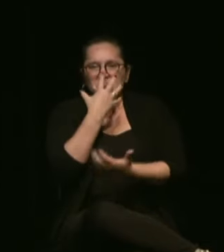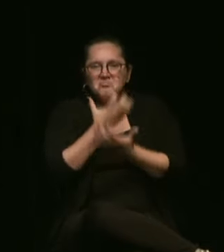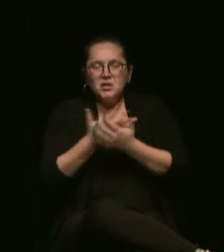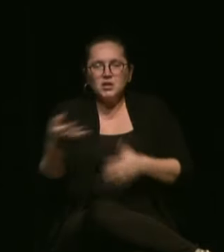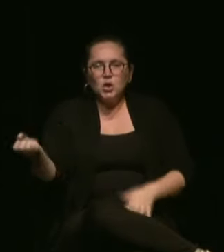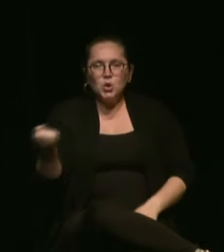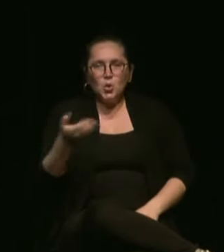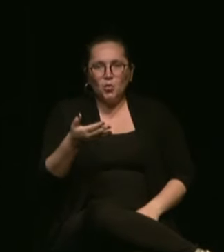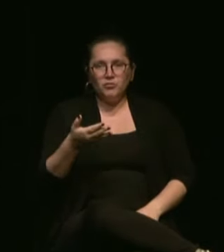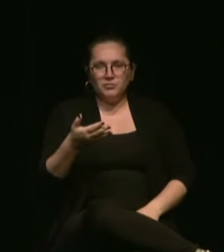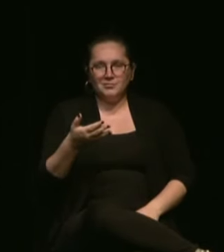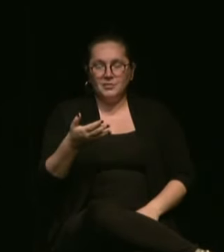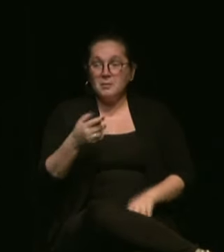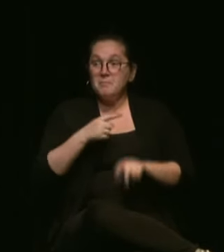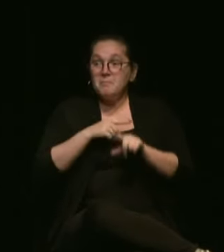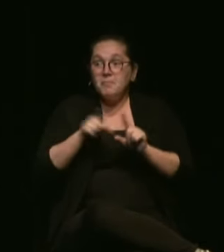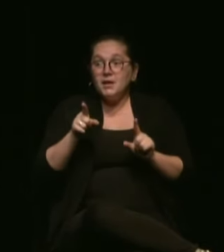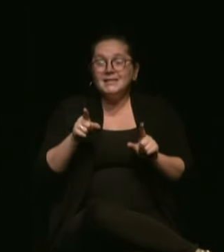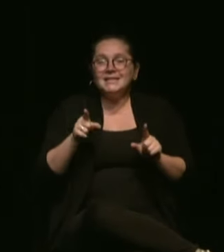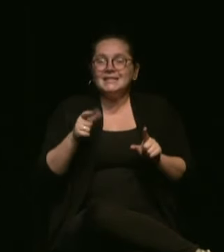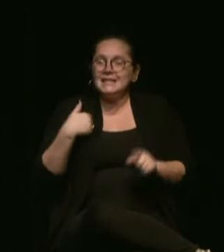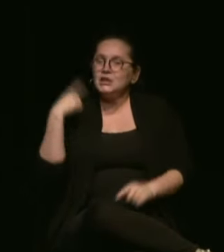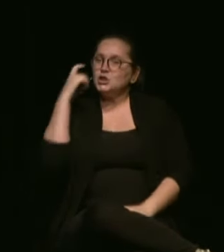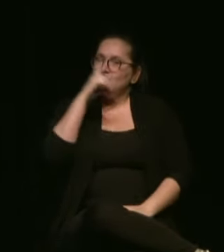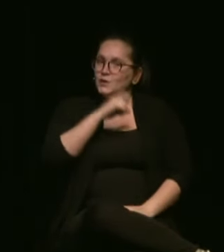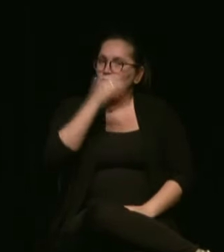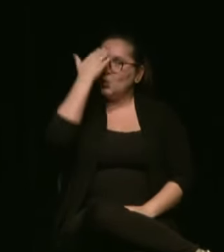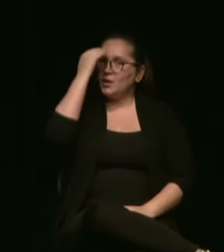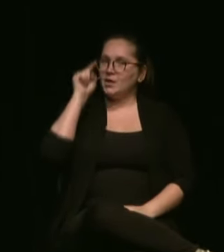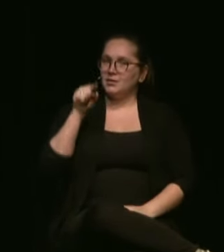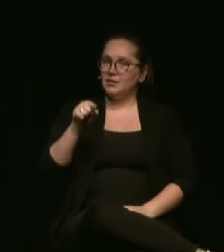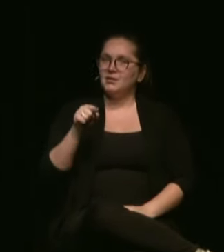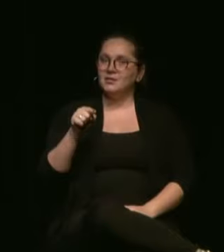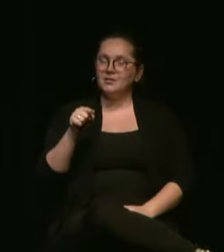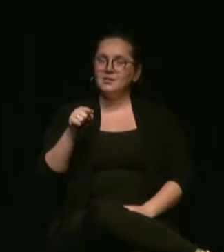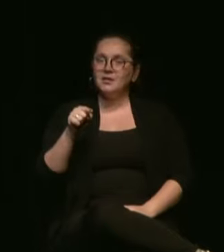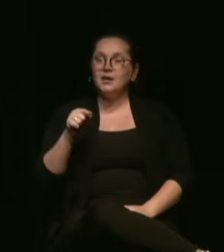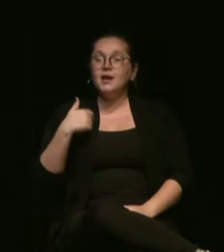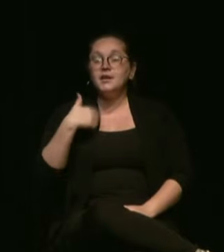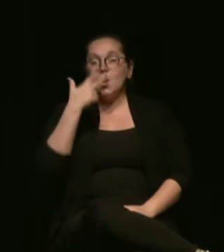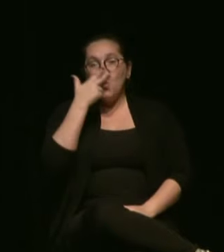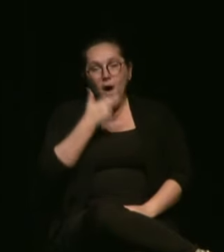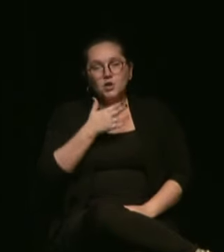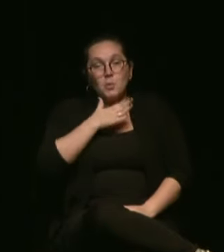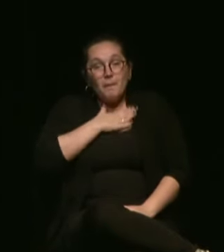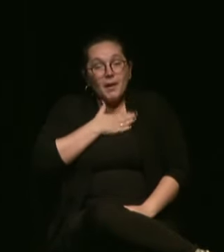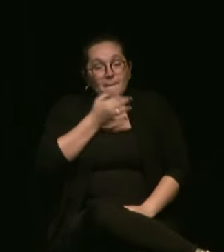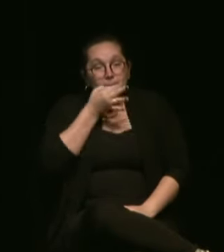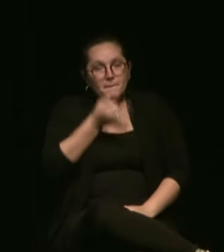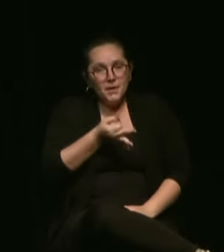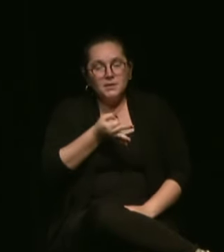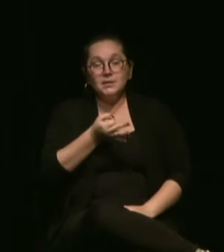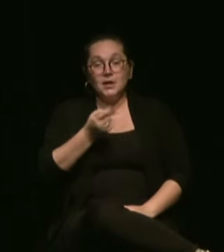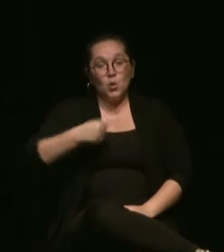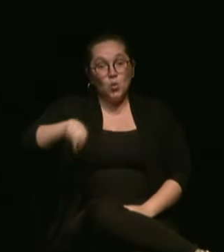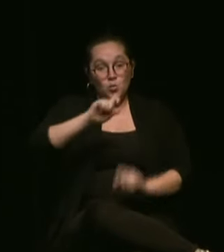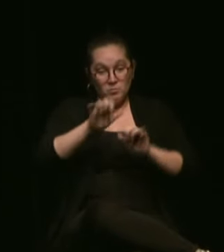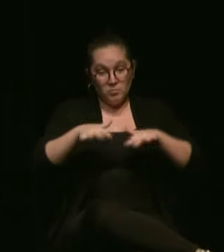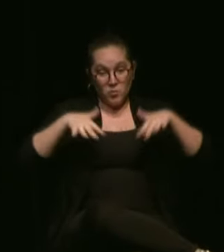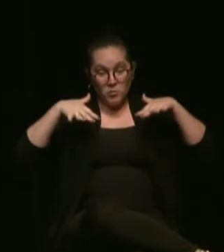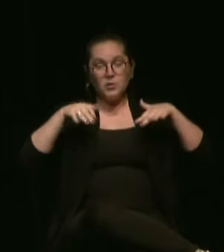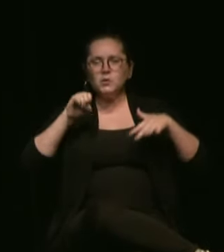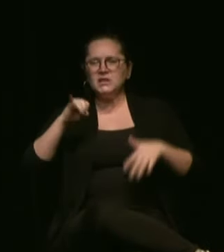era claro, não era evidente que aquilo aconteceria. E eu acho que se a recepção dessa primeira projeção do filme fosse